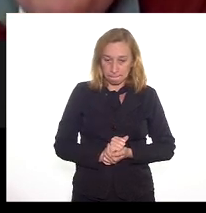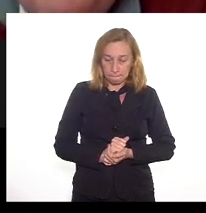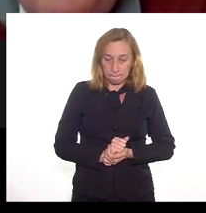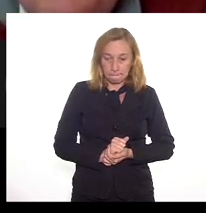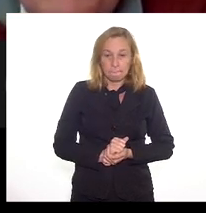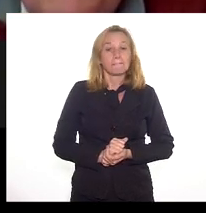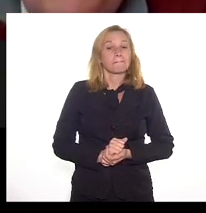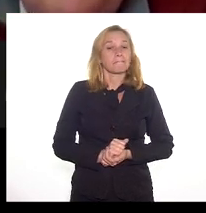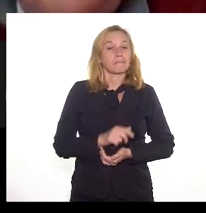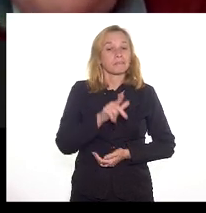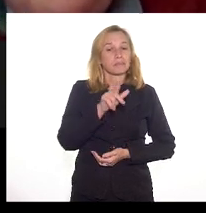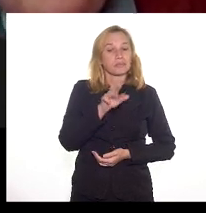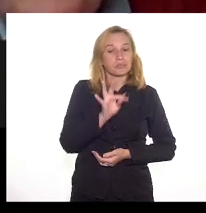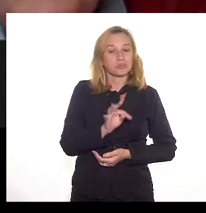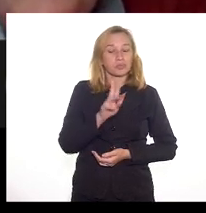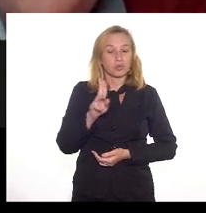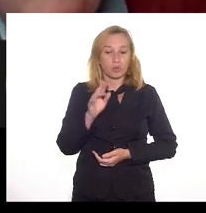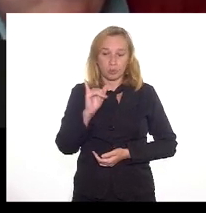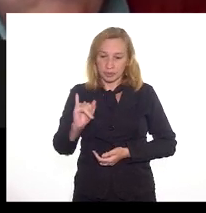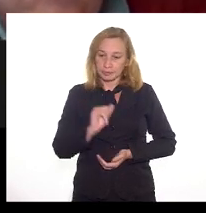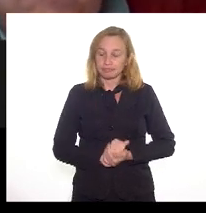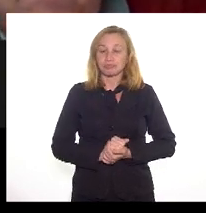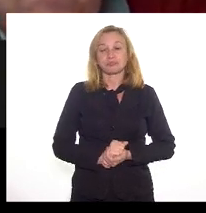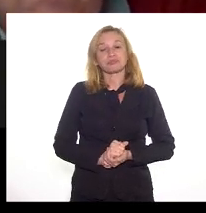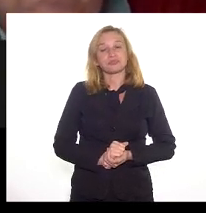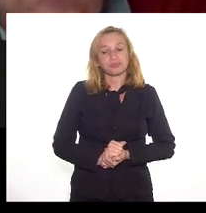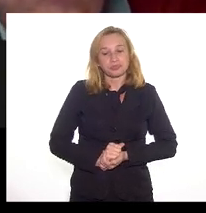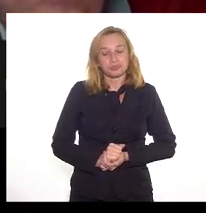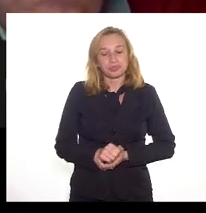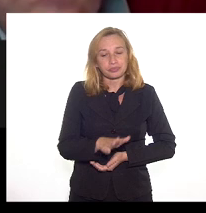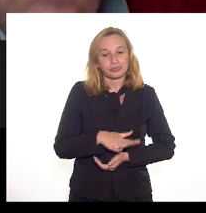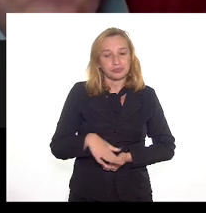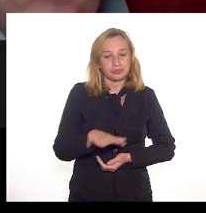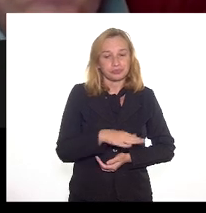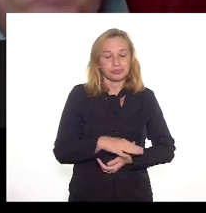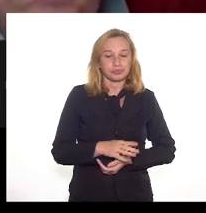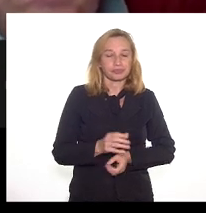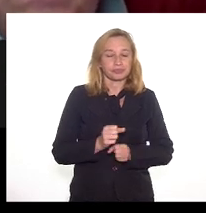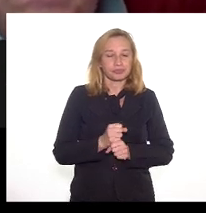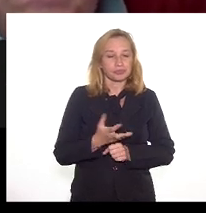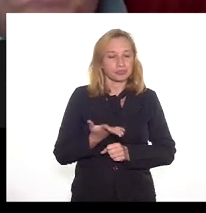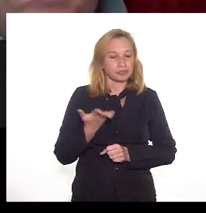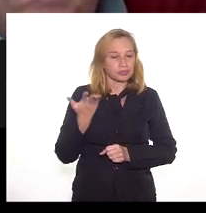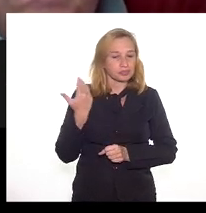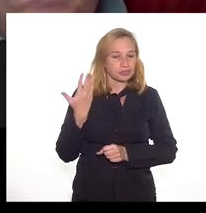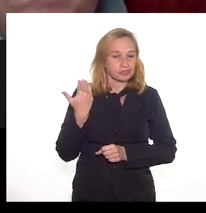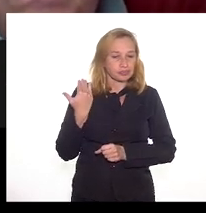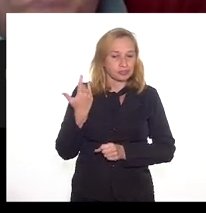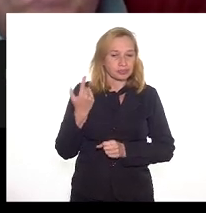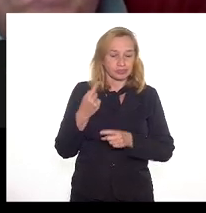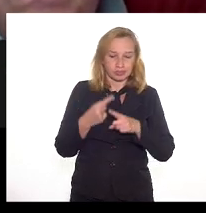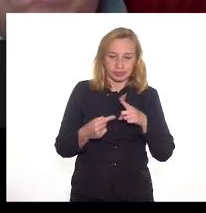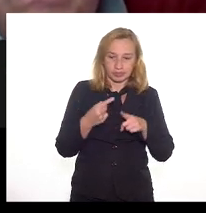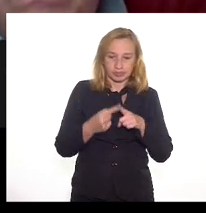Atualmente o Tupi. O campo de Tupi, em meados do ano passado, produziu de óleo